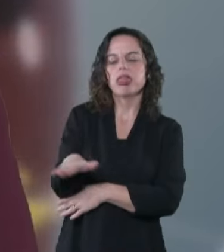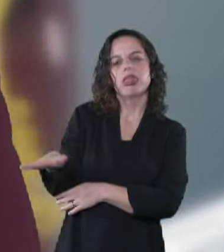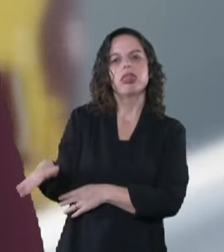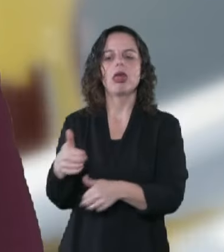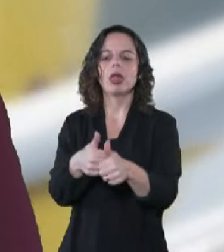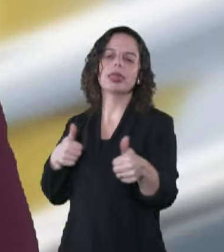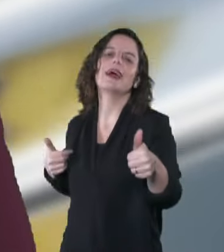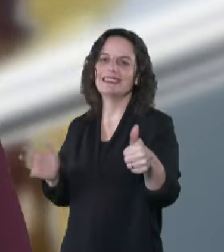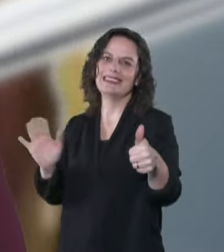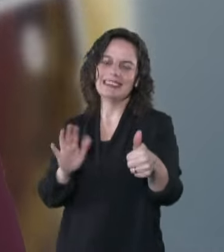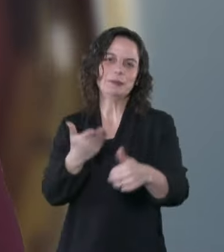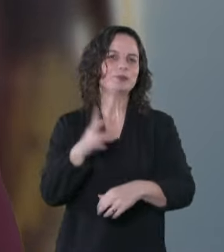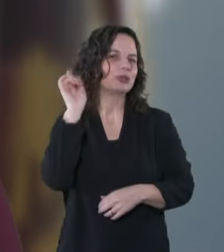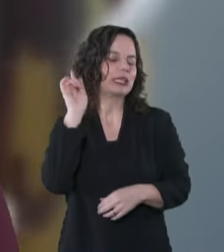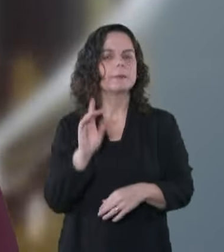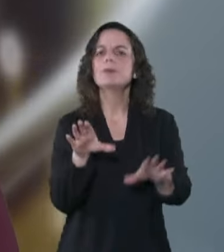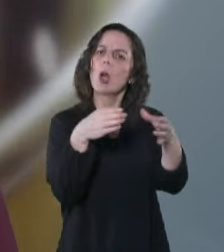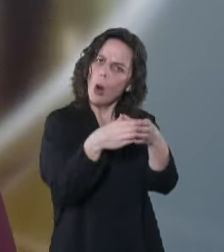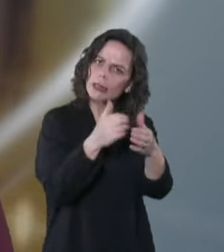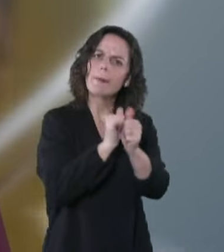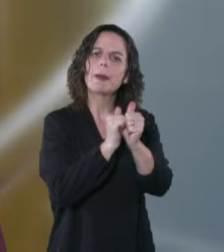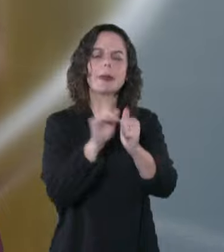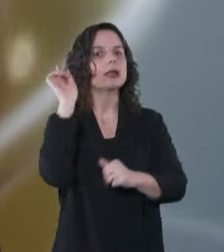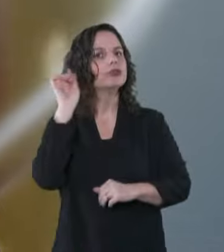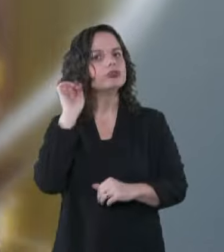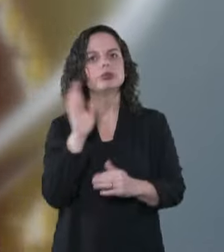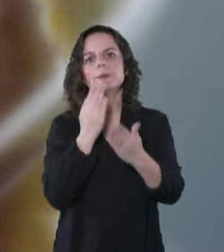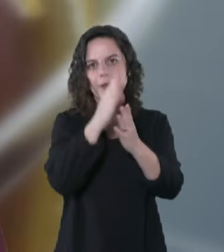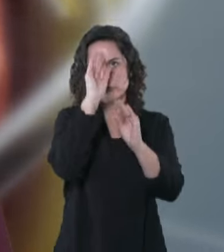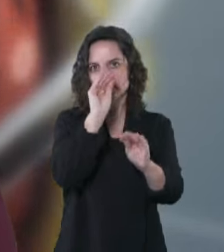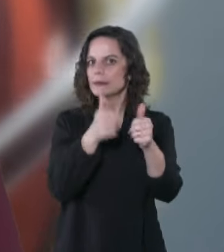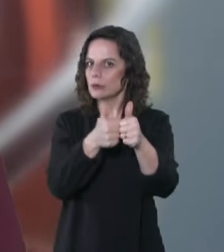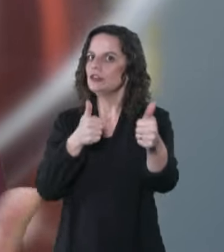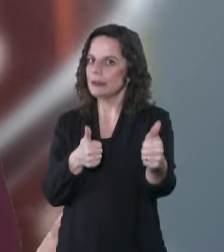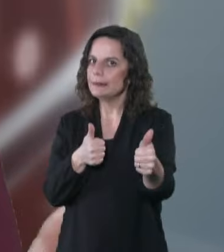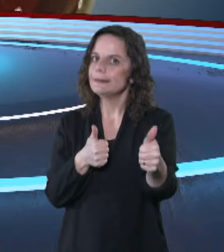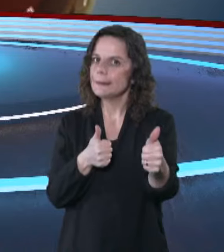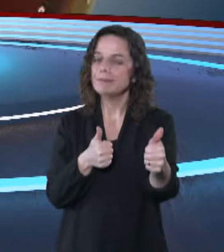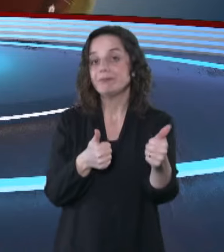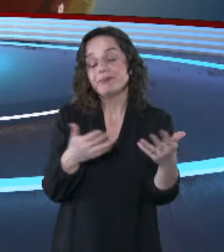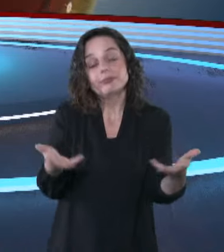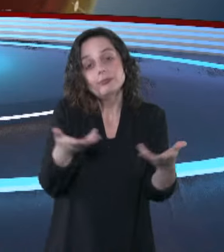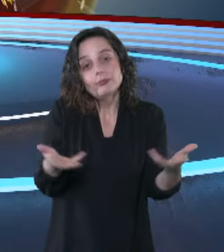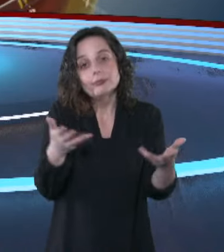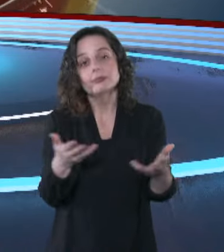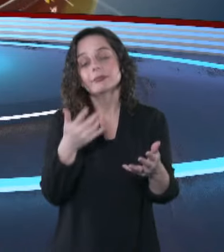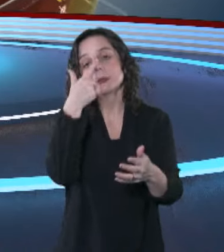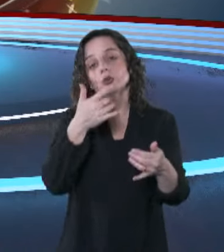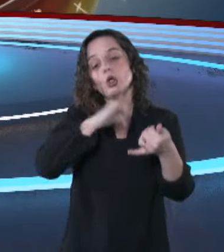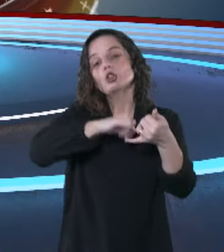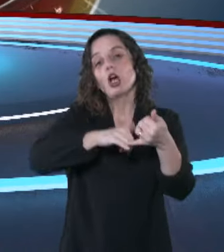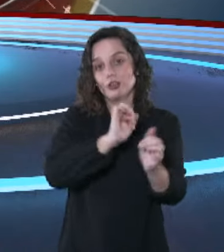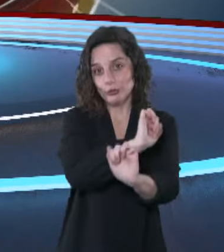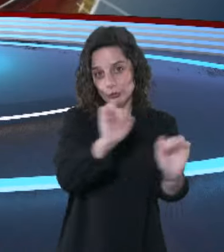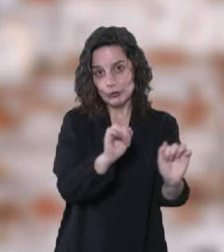importante. A Wardai tem tido um papel muito importante na formação à distância dos seus associados.